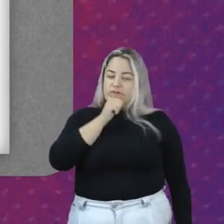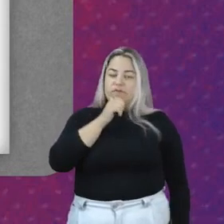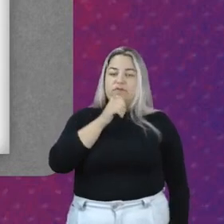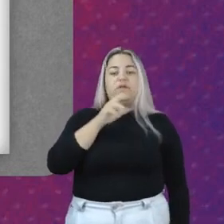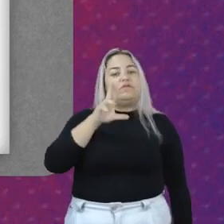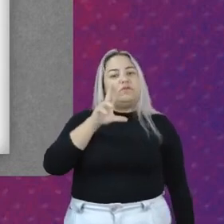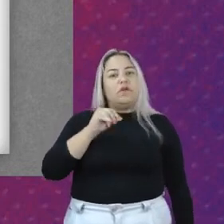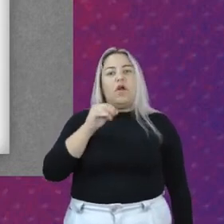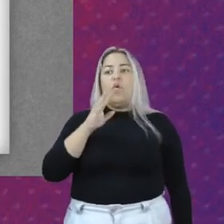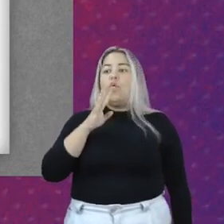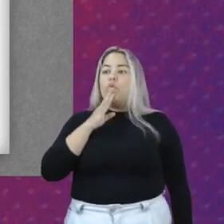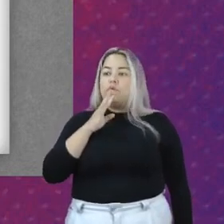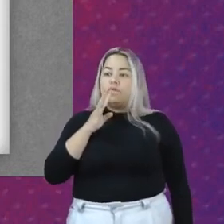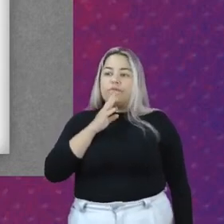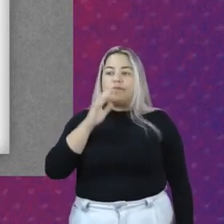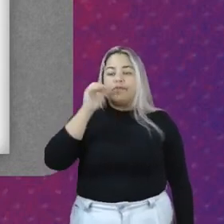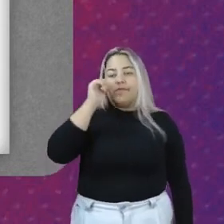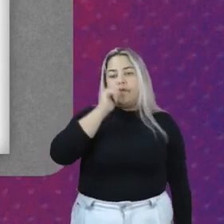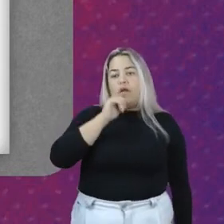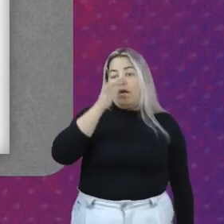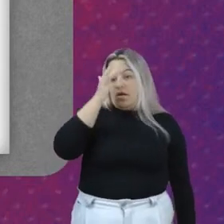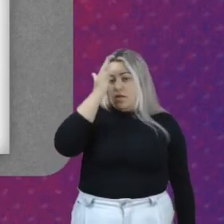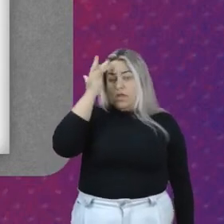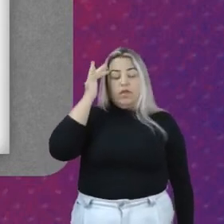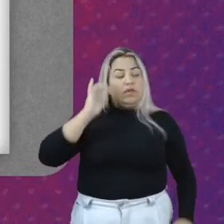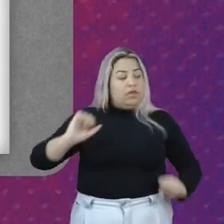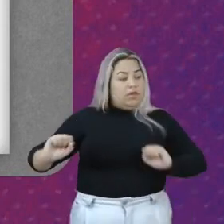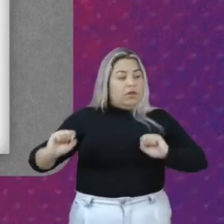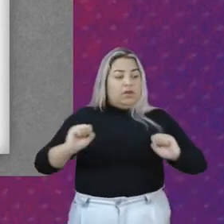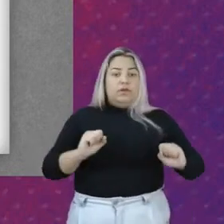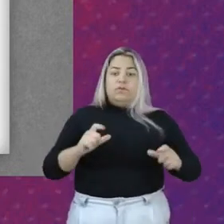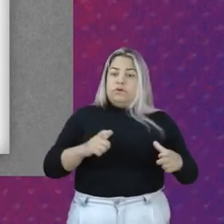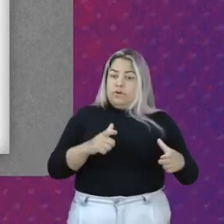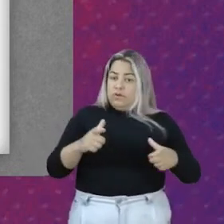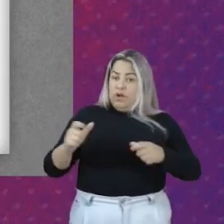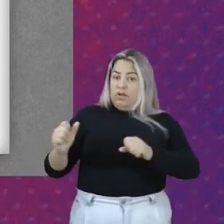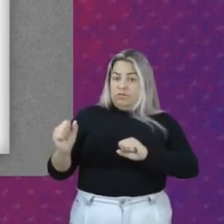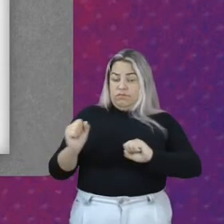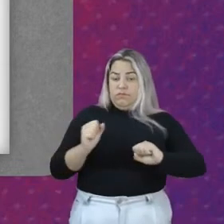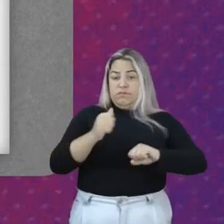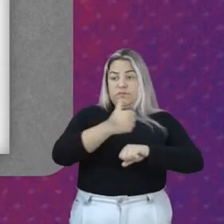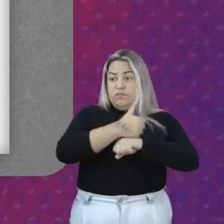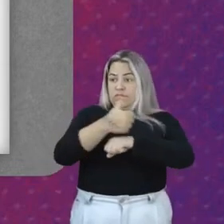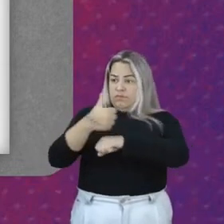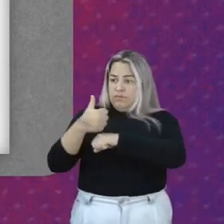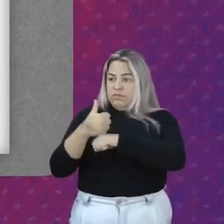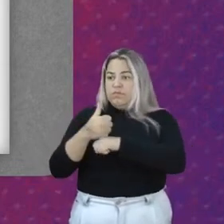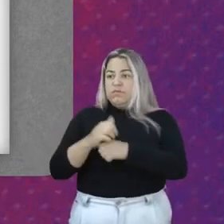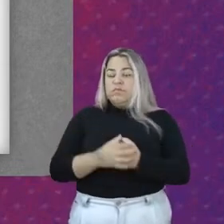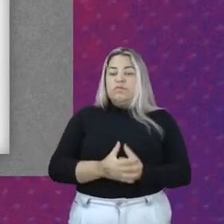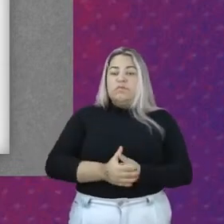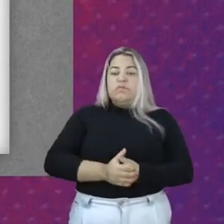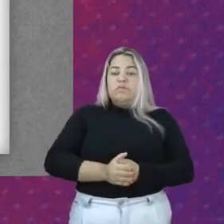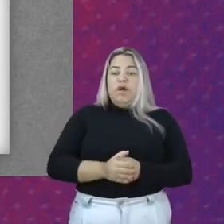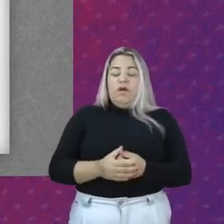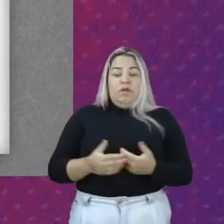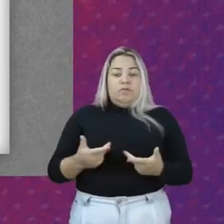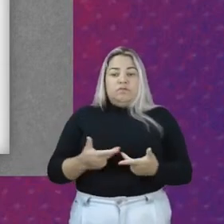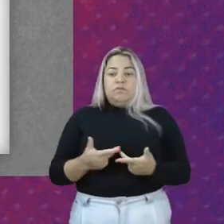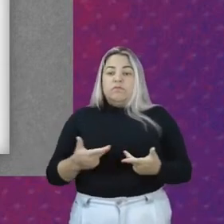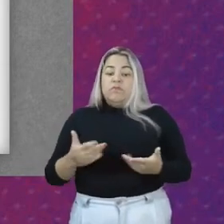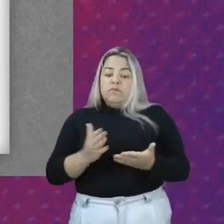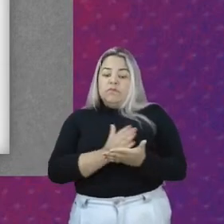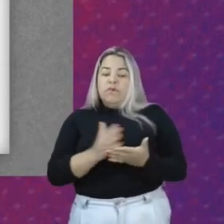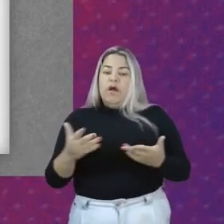não reconhece as mulheres como alguém que pode estar no espaço de poder, né? A gente vê o espaço de poder como algo